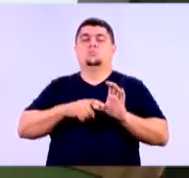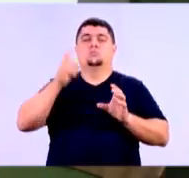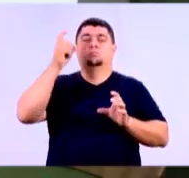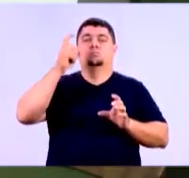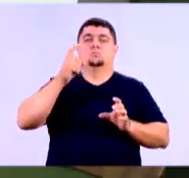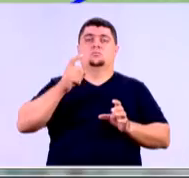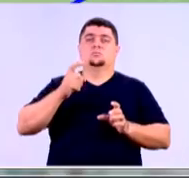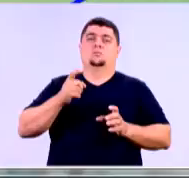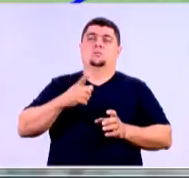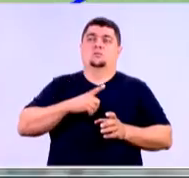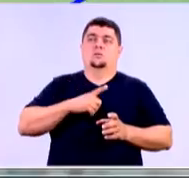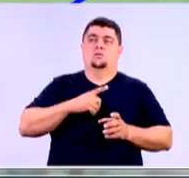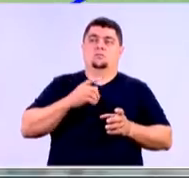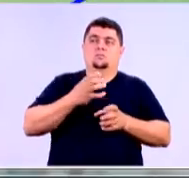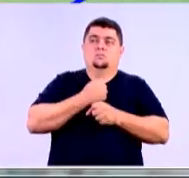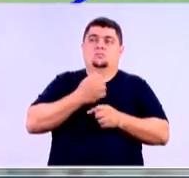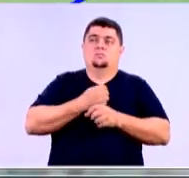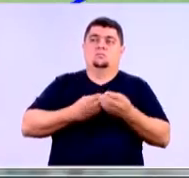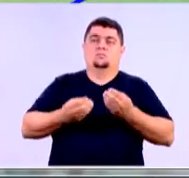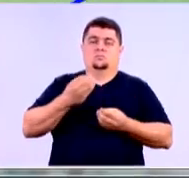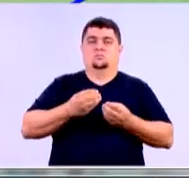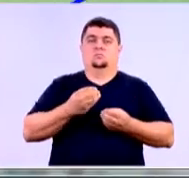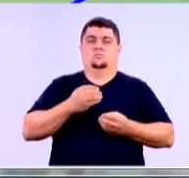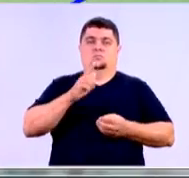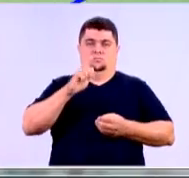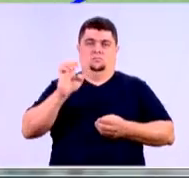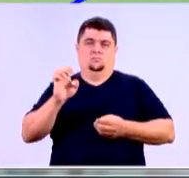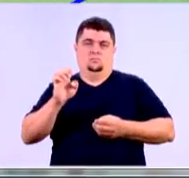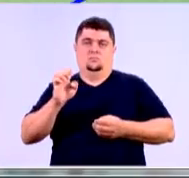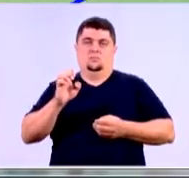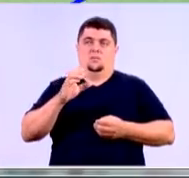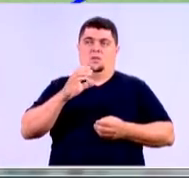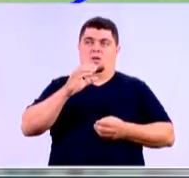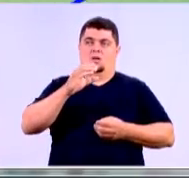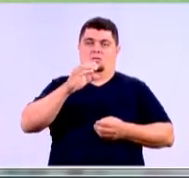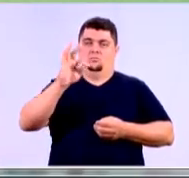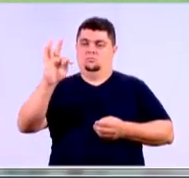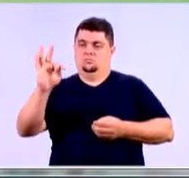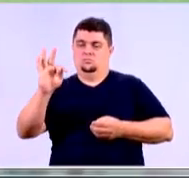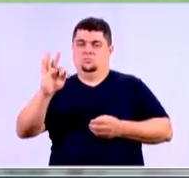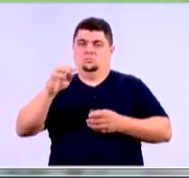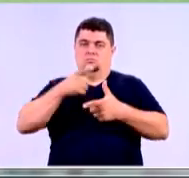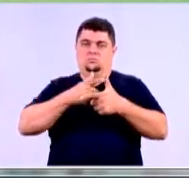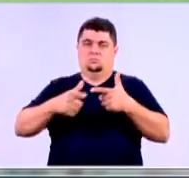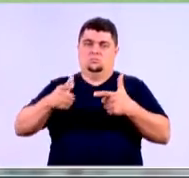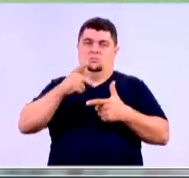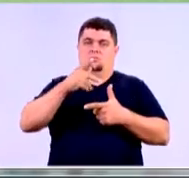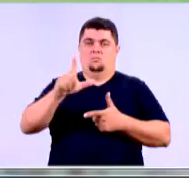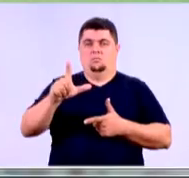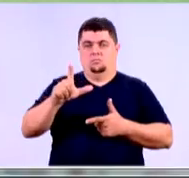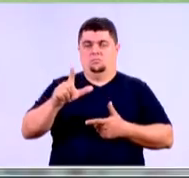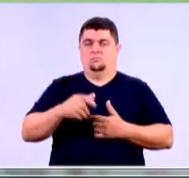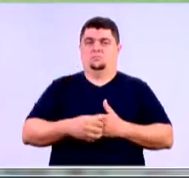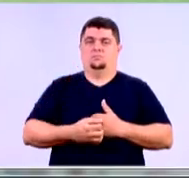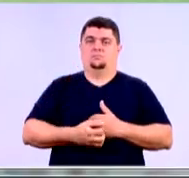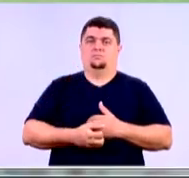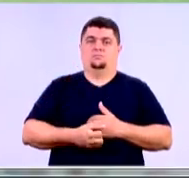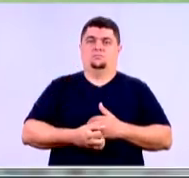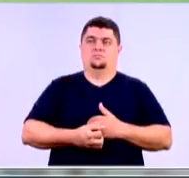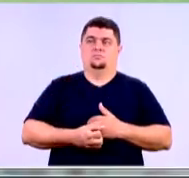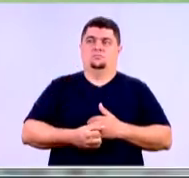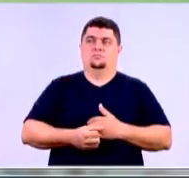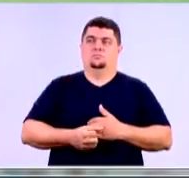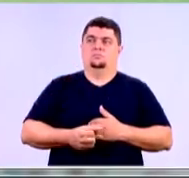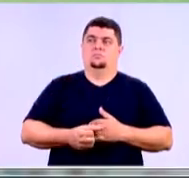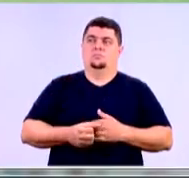vai ser calculado em relação ao capital de terceiros e o patrimônio líquido. Vamos olhar ali na